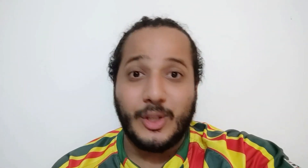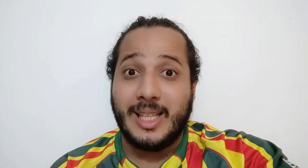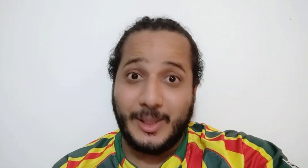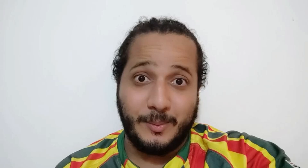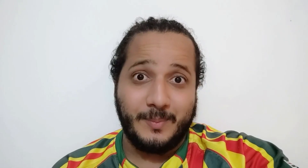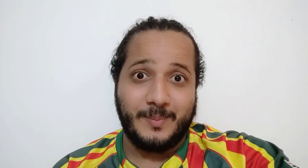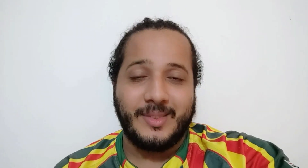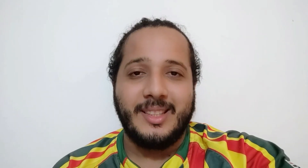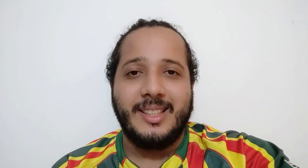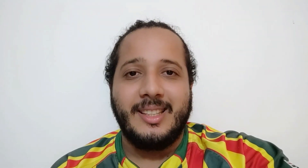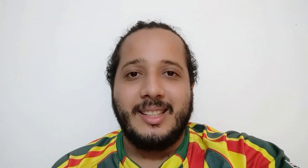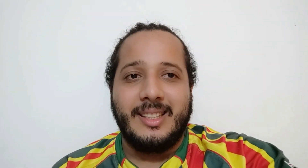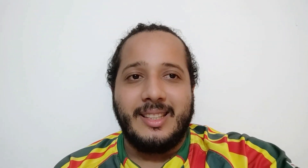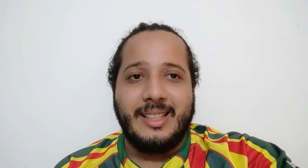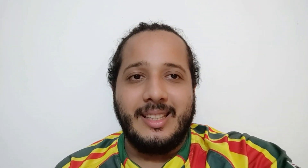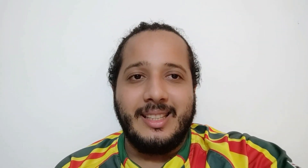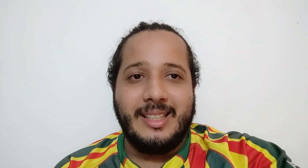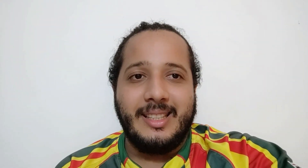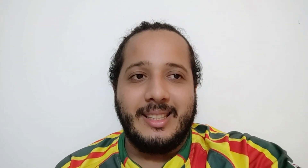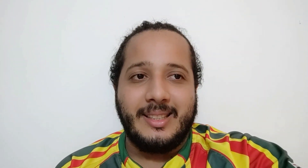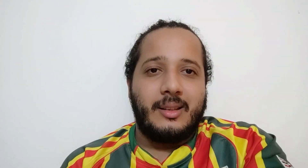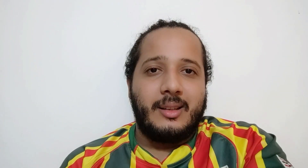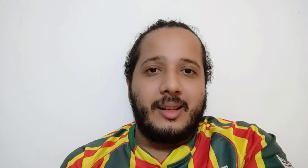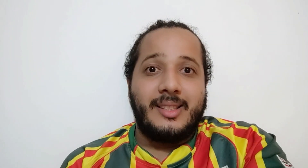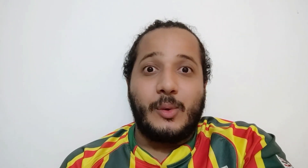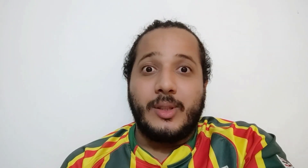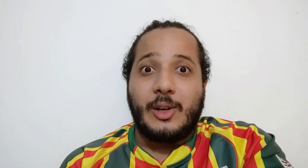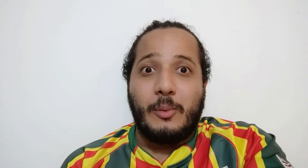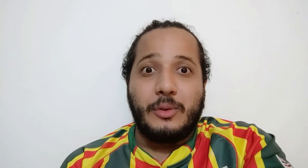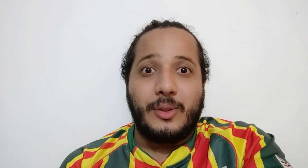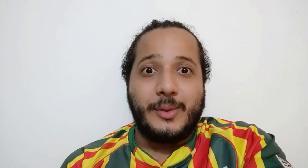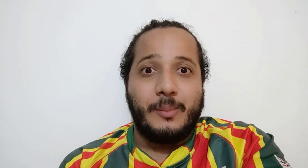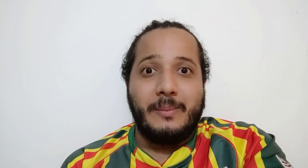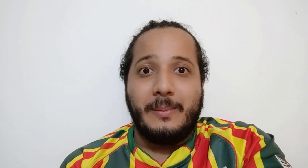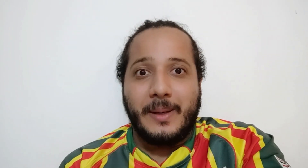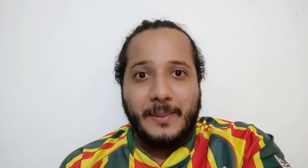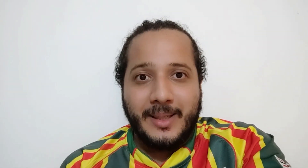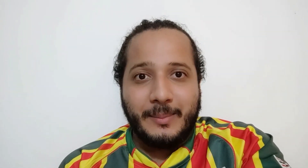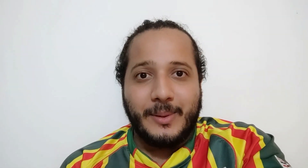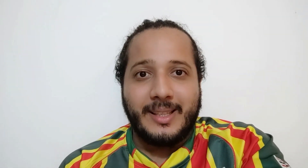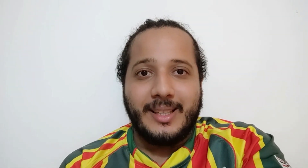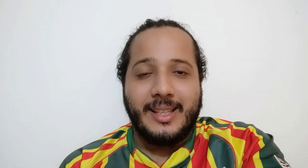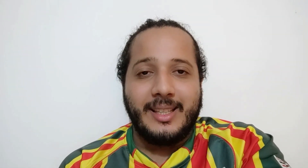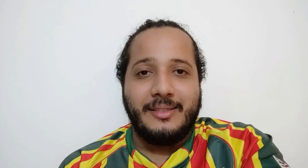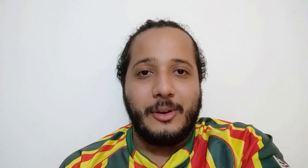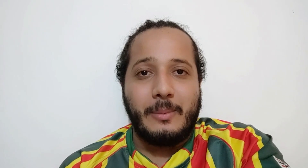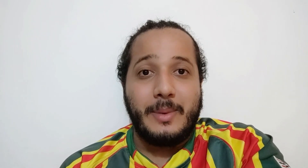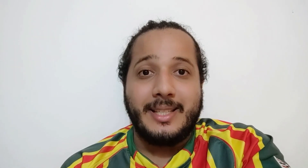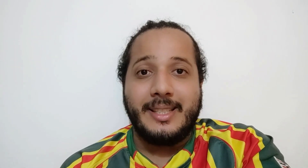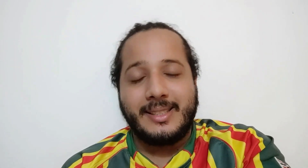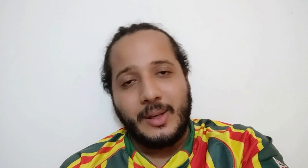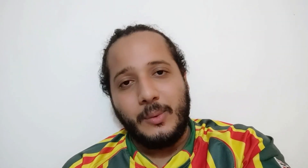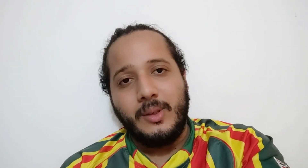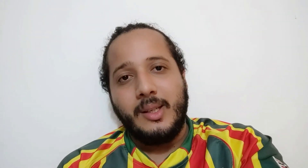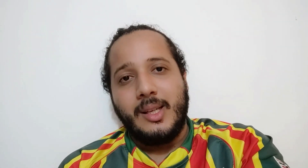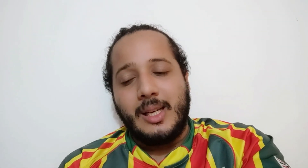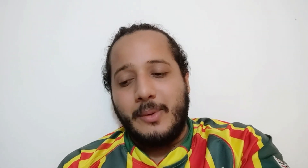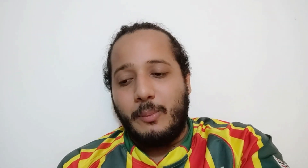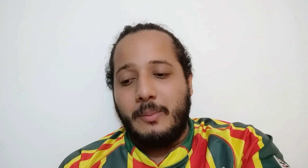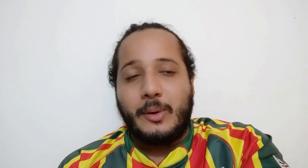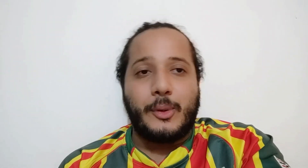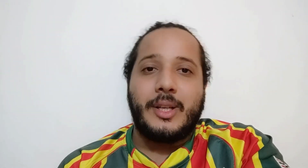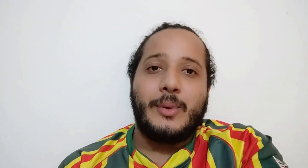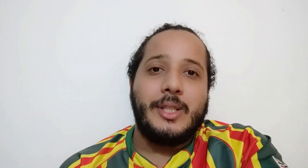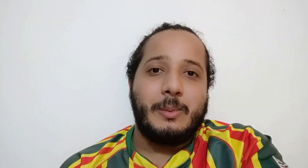de jornalismo. E esse curta é como se fosse um bebê para mim, porque foi minha primeira direção e